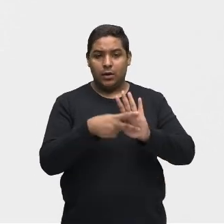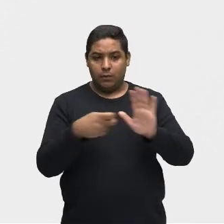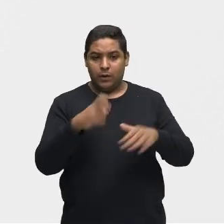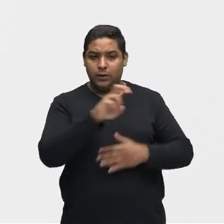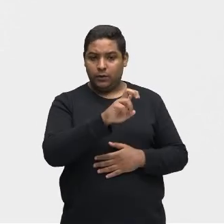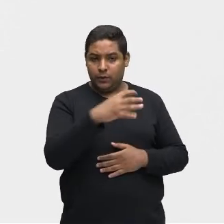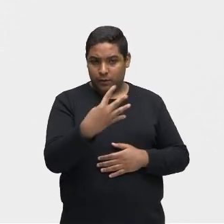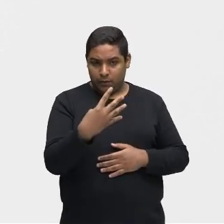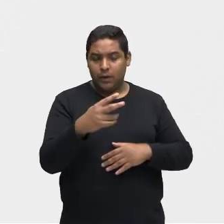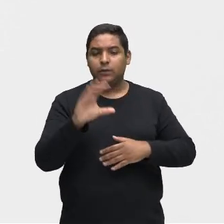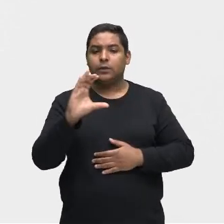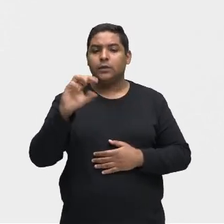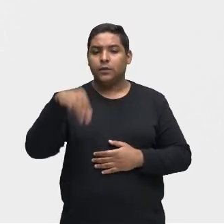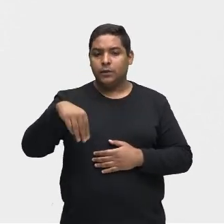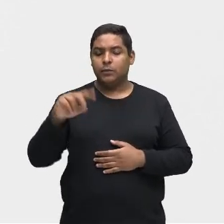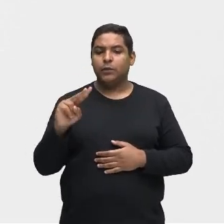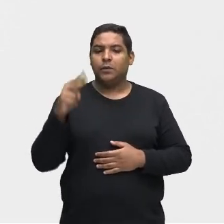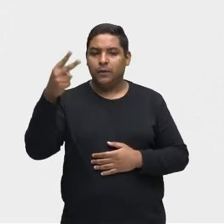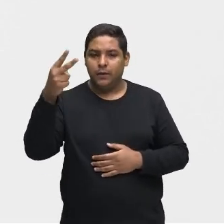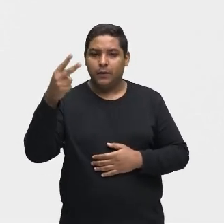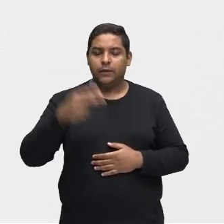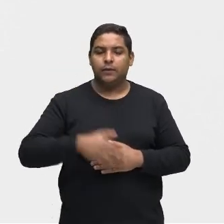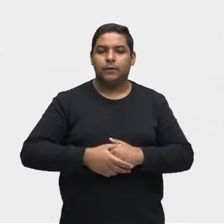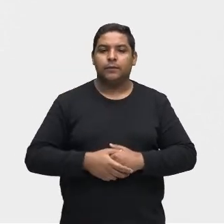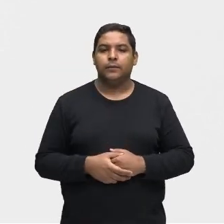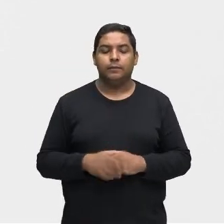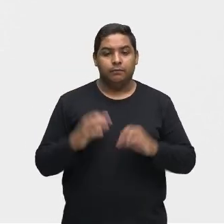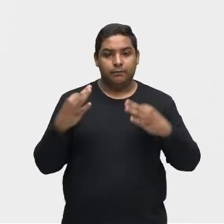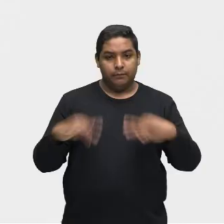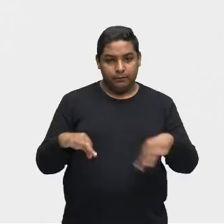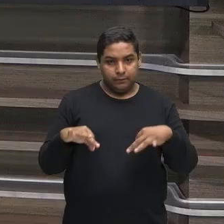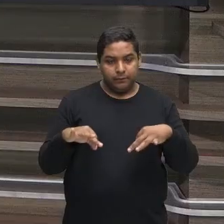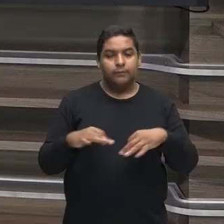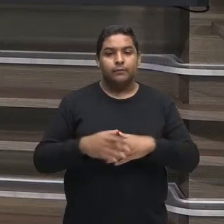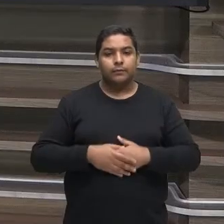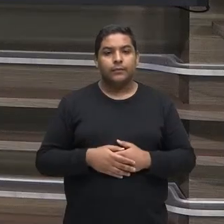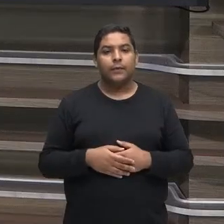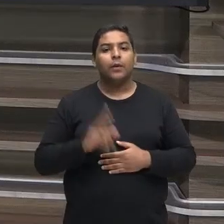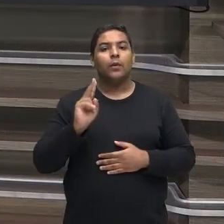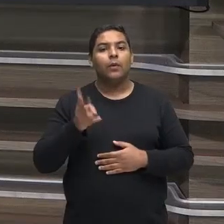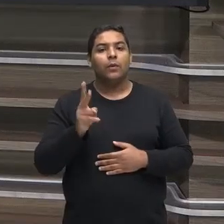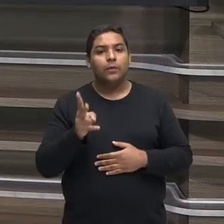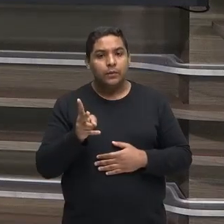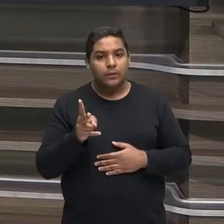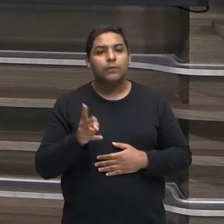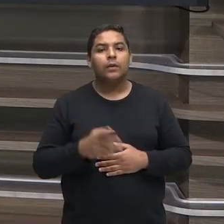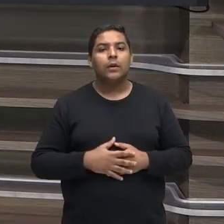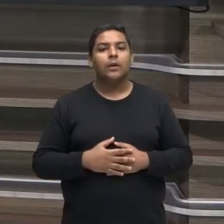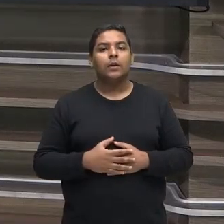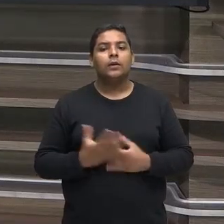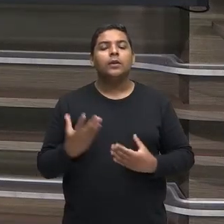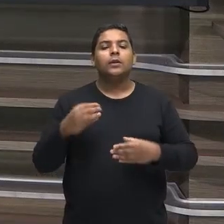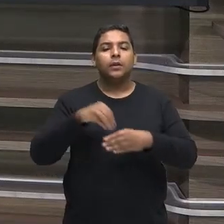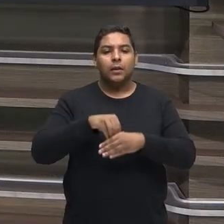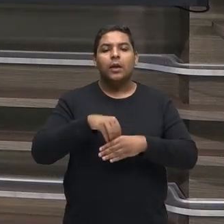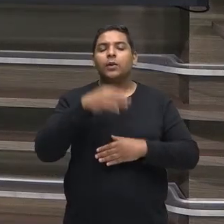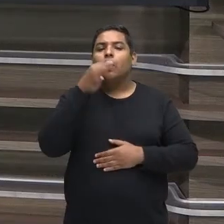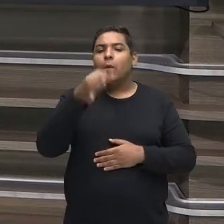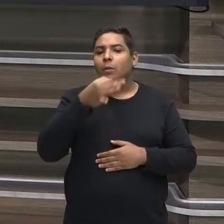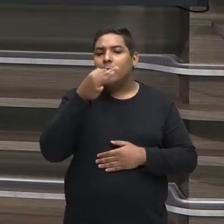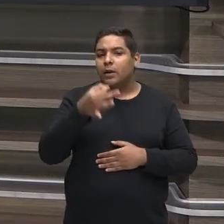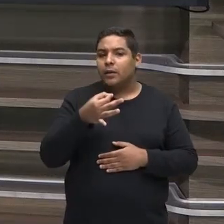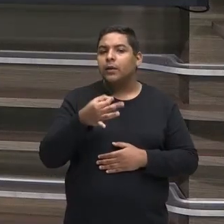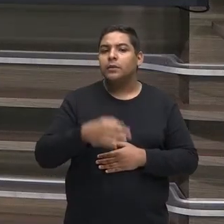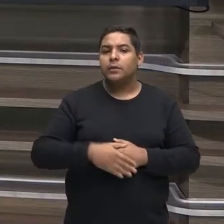centímetros ao quadrado, certo? Continuando, olha aí, ainda dentro do comentário,